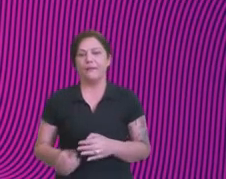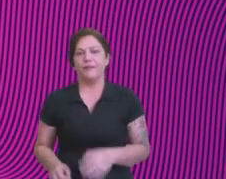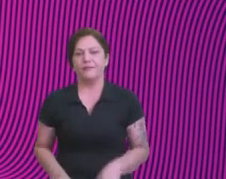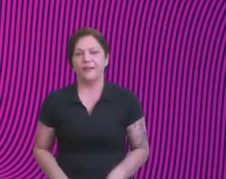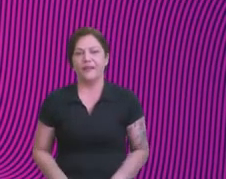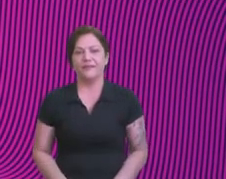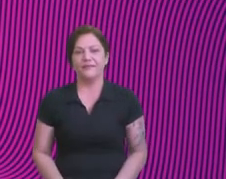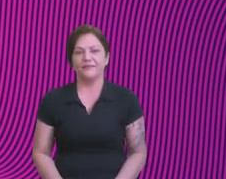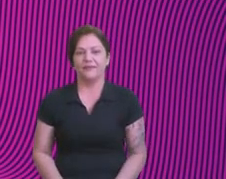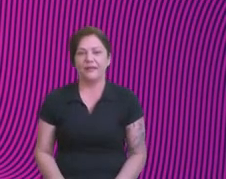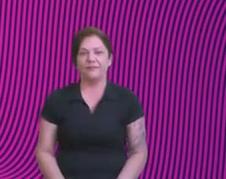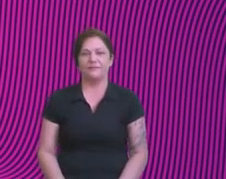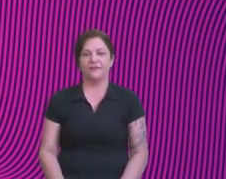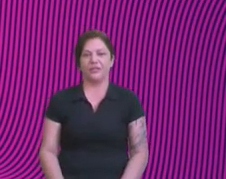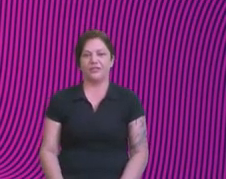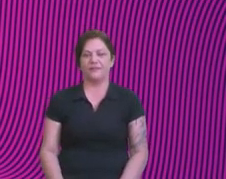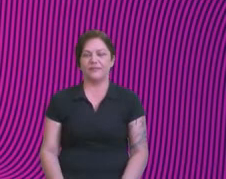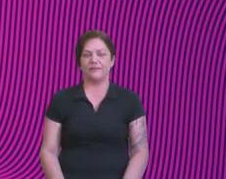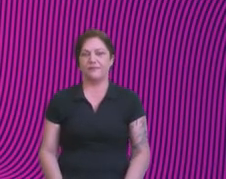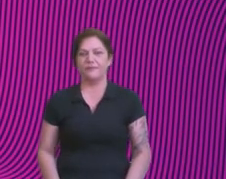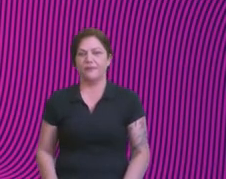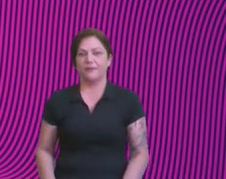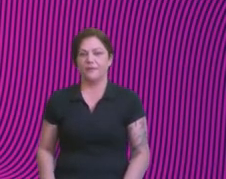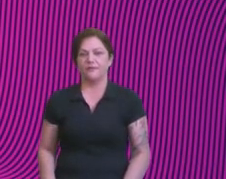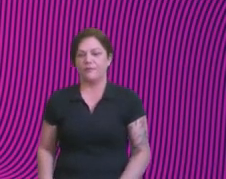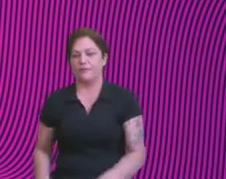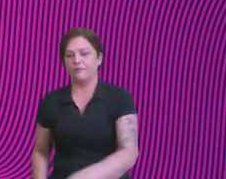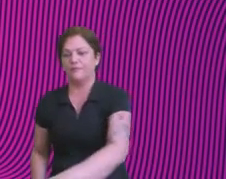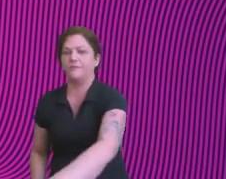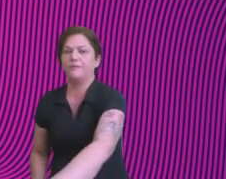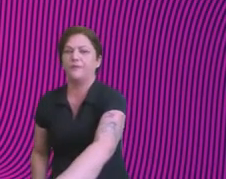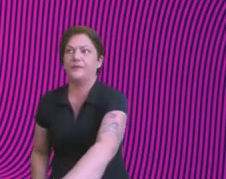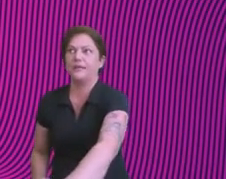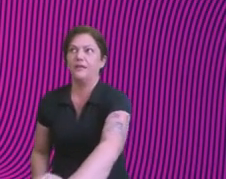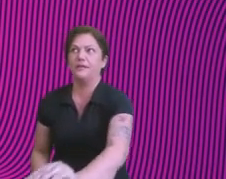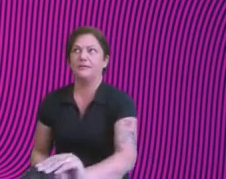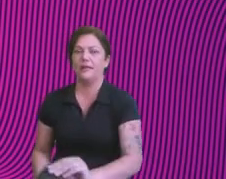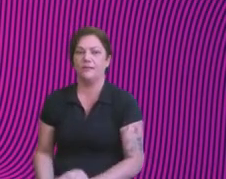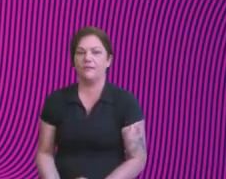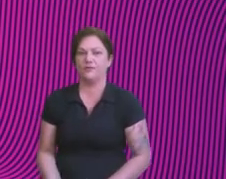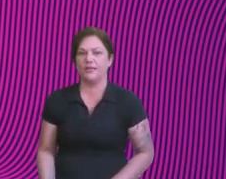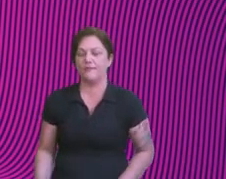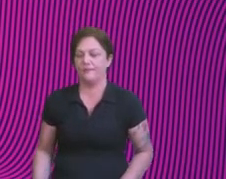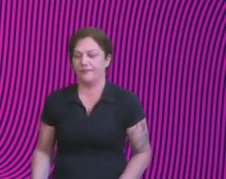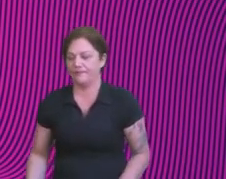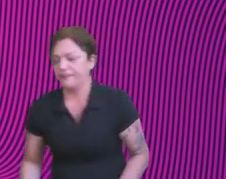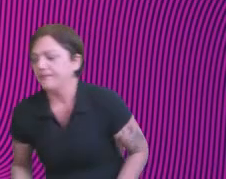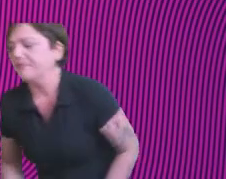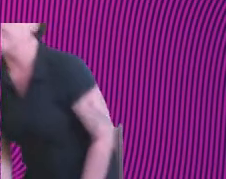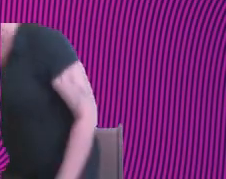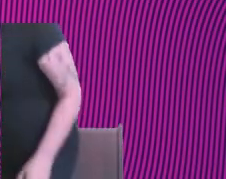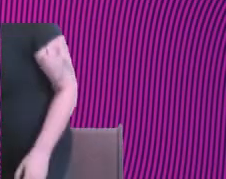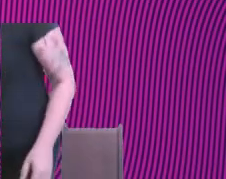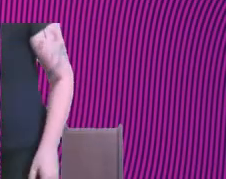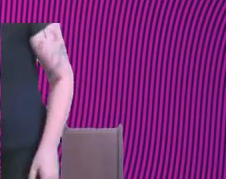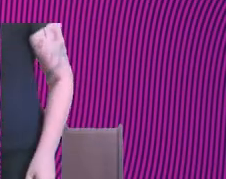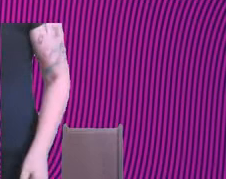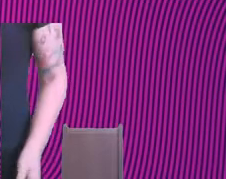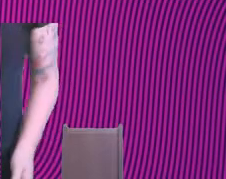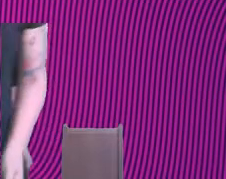Perfeito, André, obrigada. E Dani, uma vez que esse paciente vá à